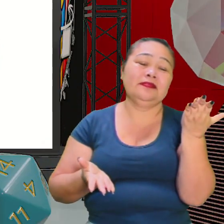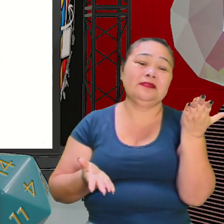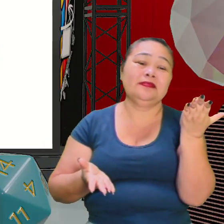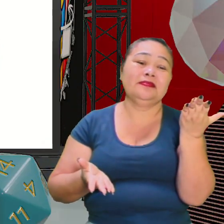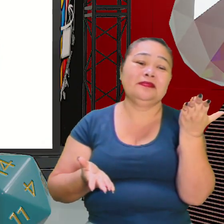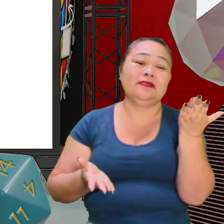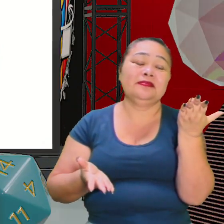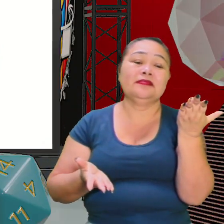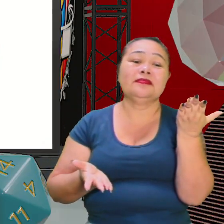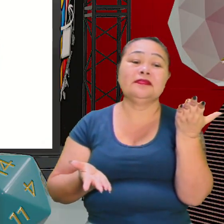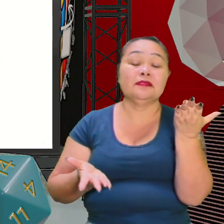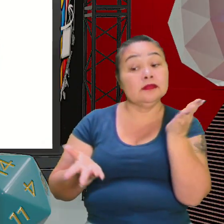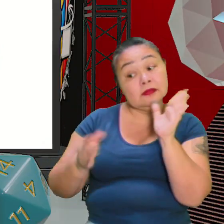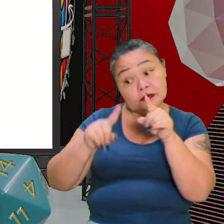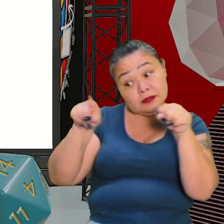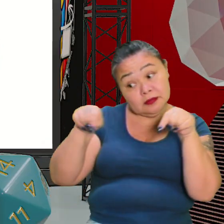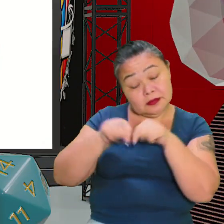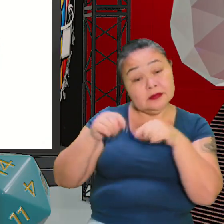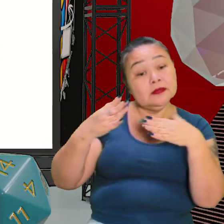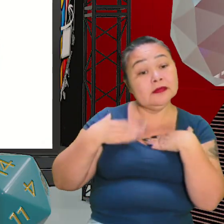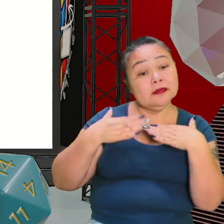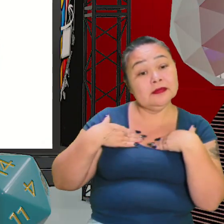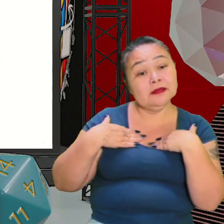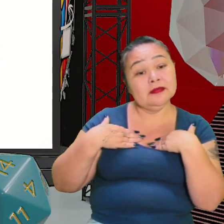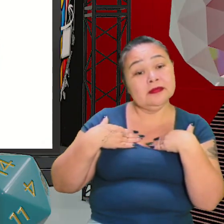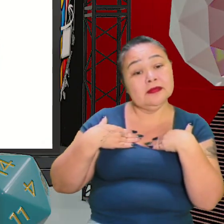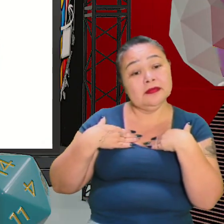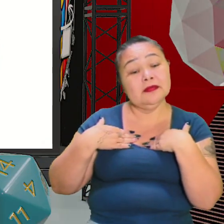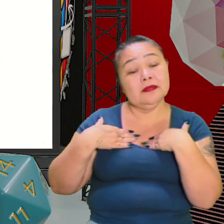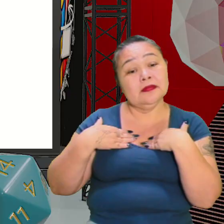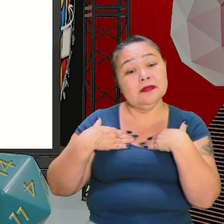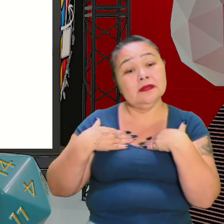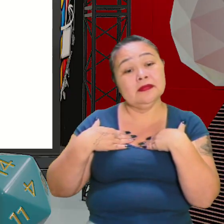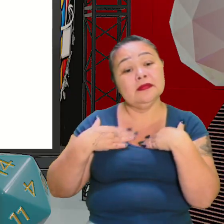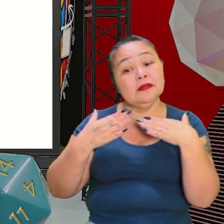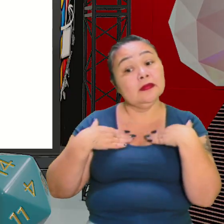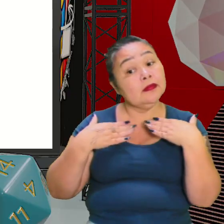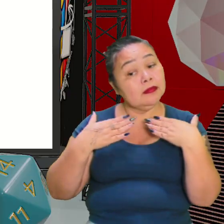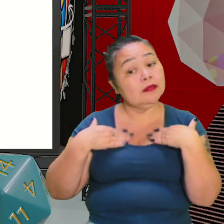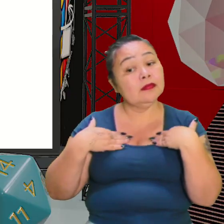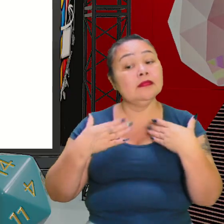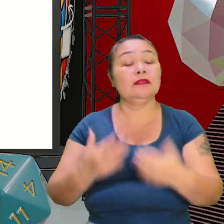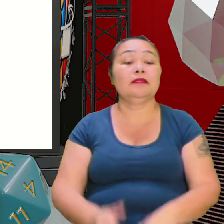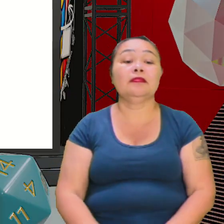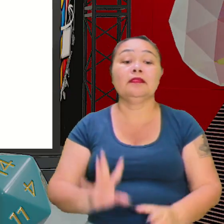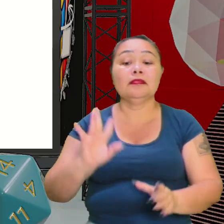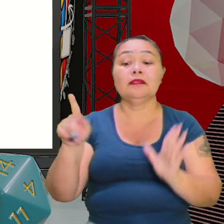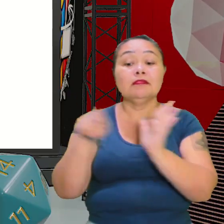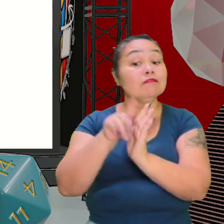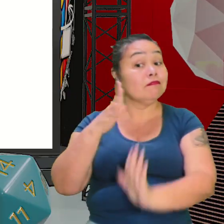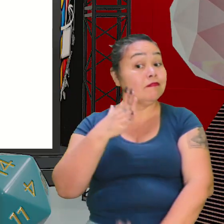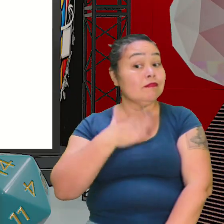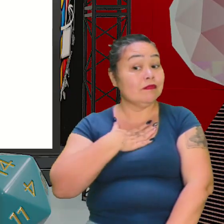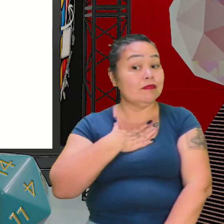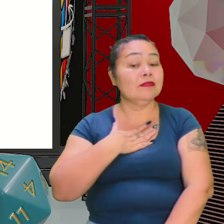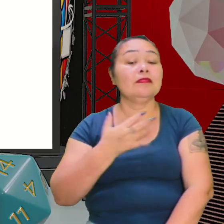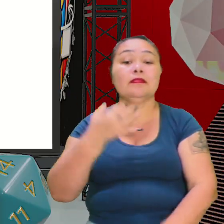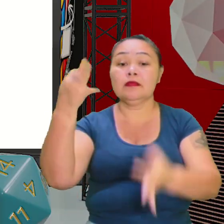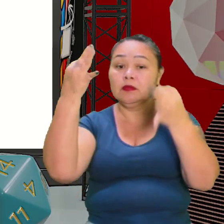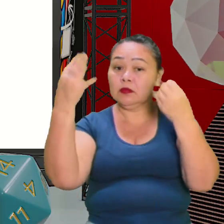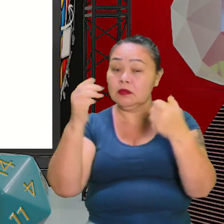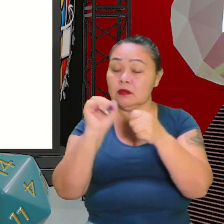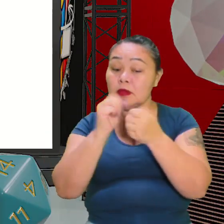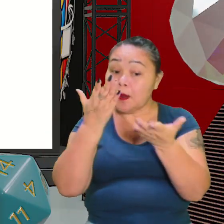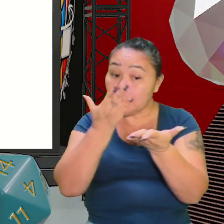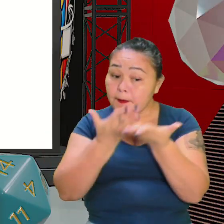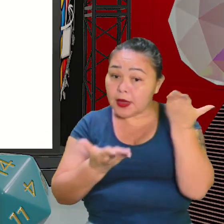uma parte da minha propriedade, aí já pertence a mim. Perfeito. Beleza? Então, quando